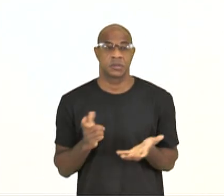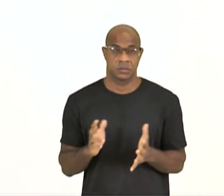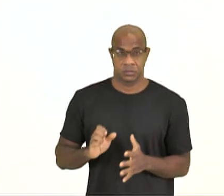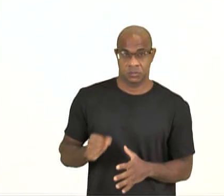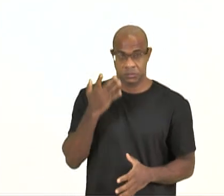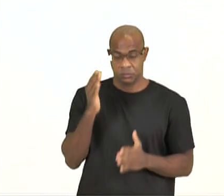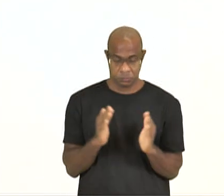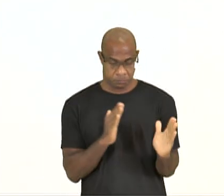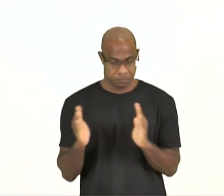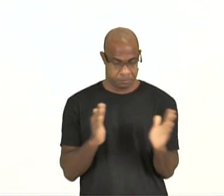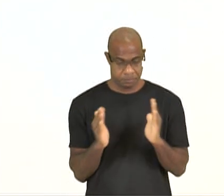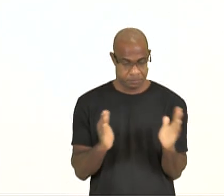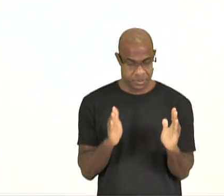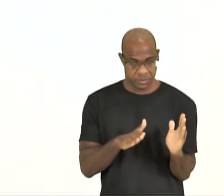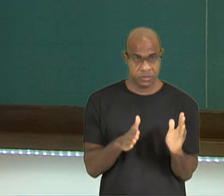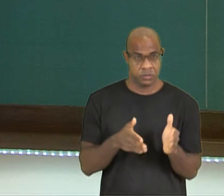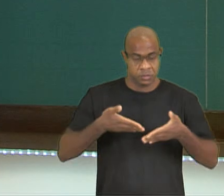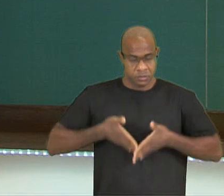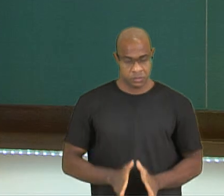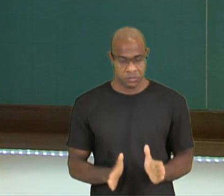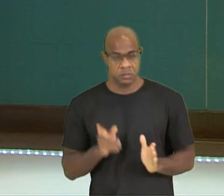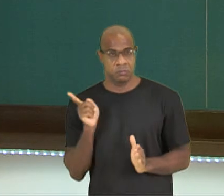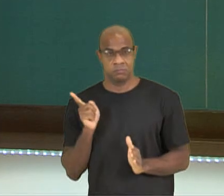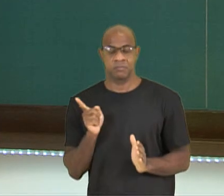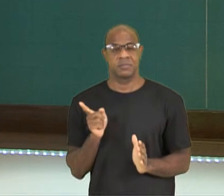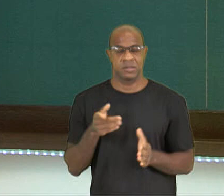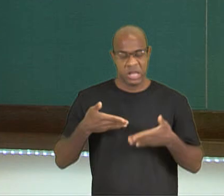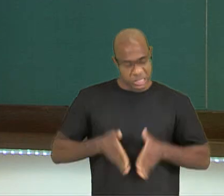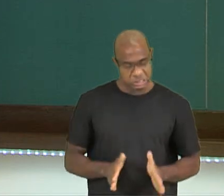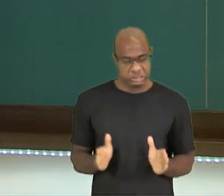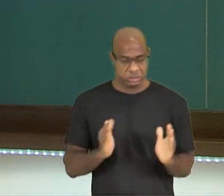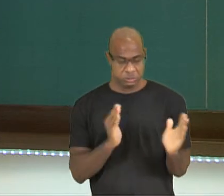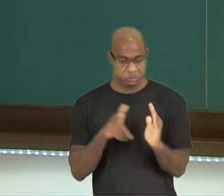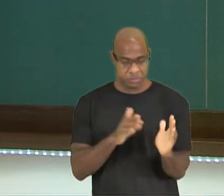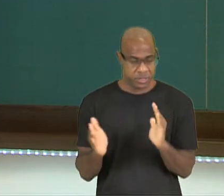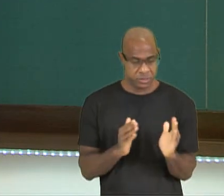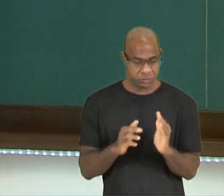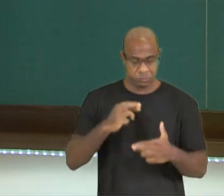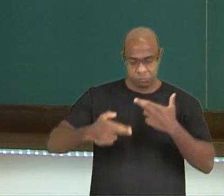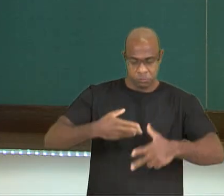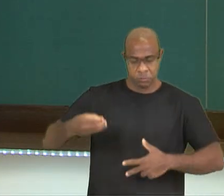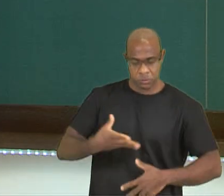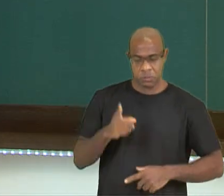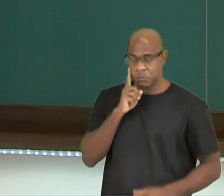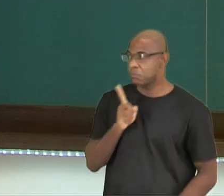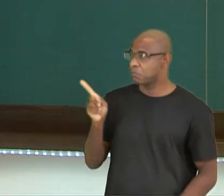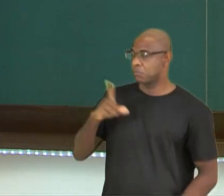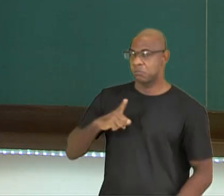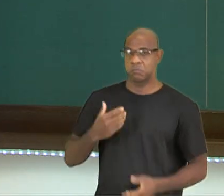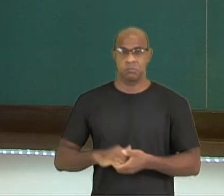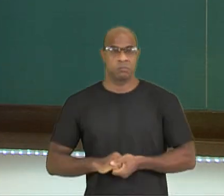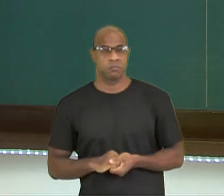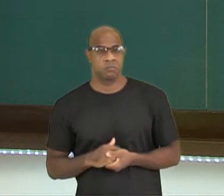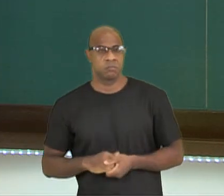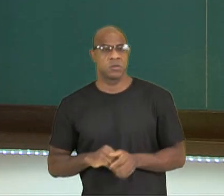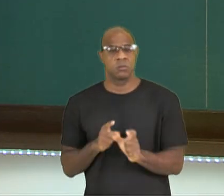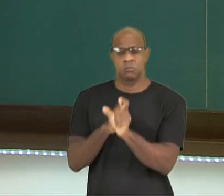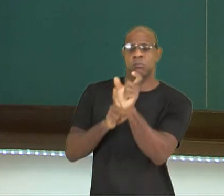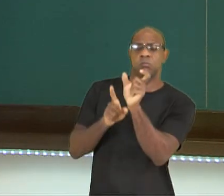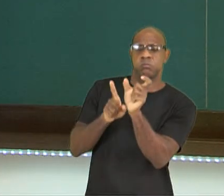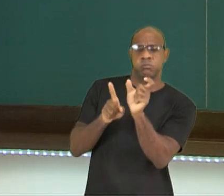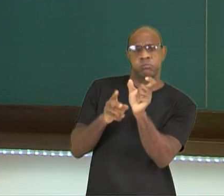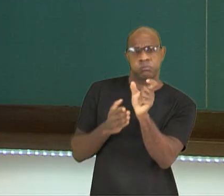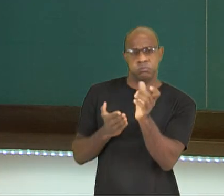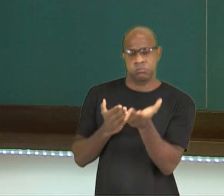Ninguém falou, eu nasci no Renascimento, olha que maravilha, né? Eu nasci no Barroco. Não, não existe isso. Esses termos surgiram